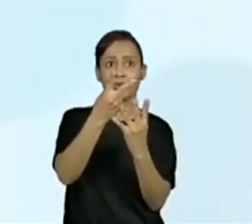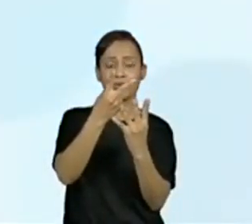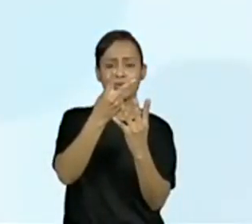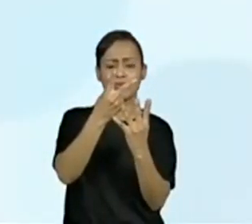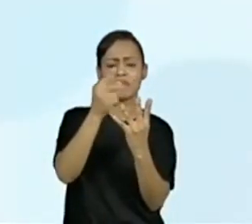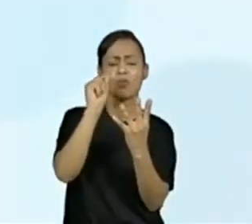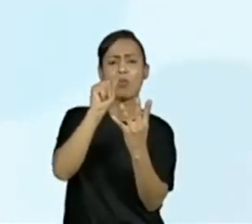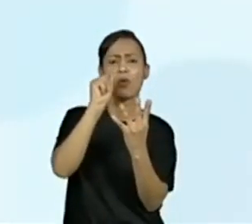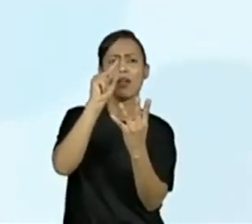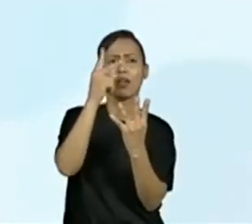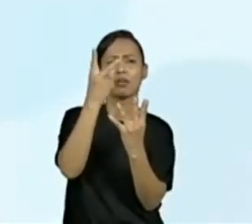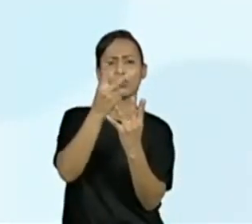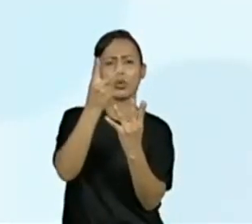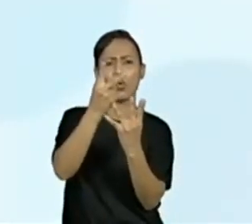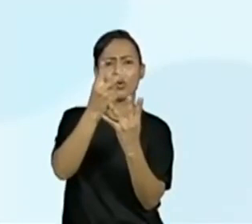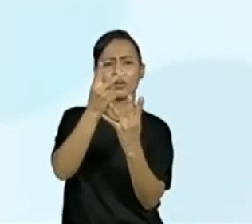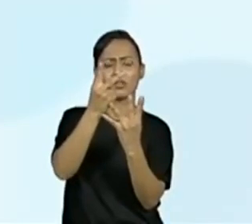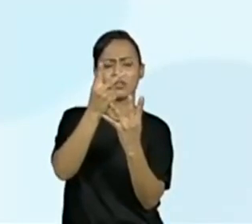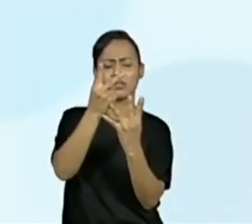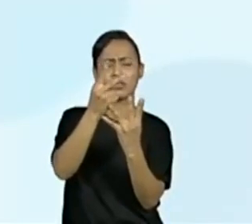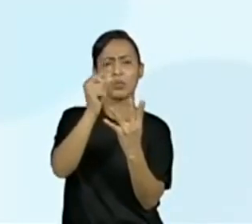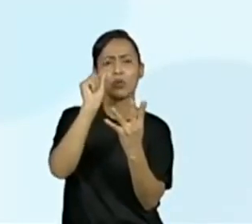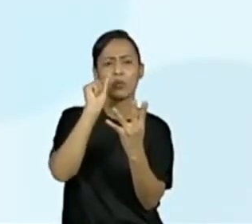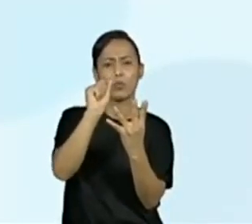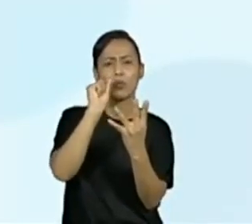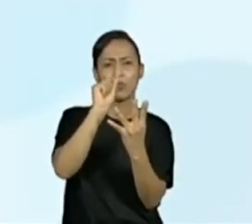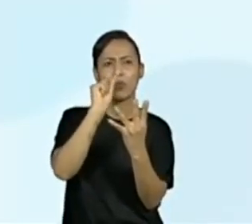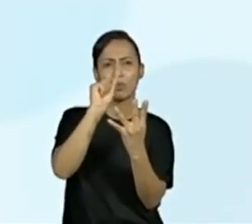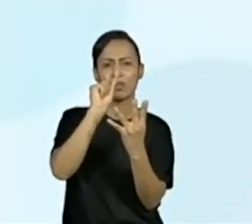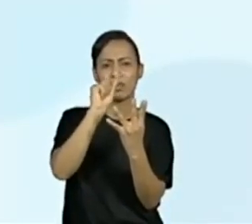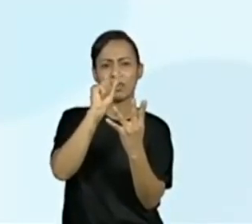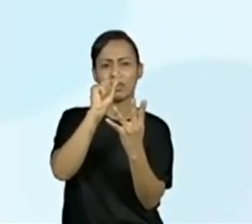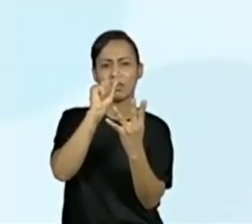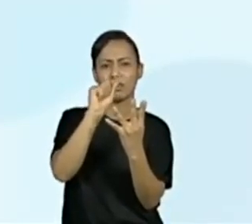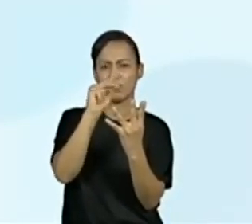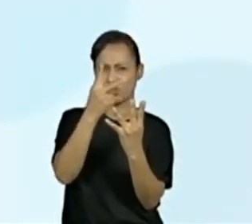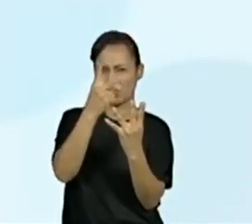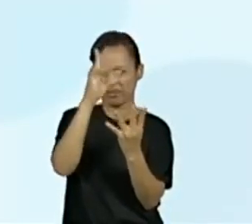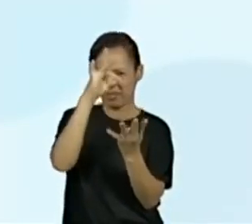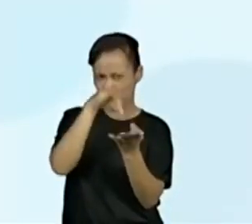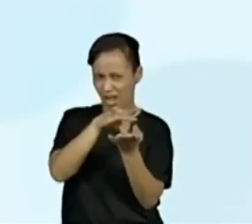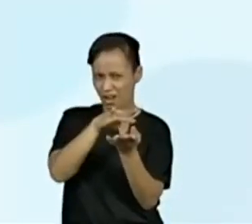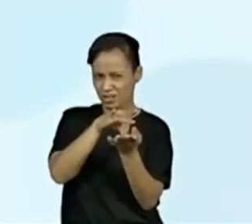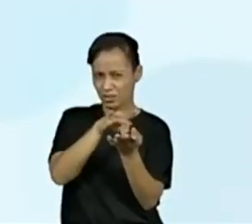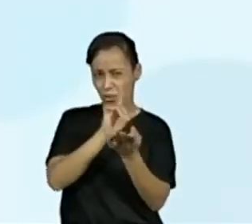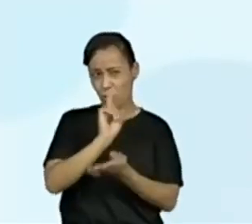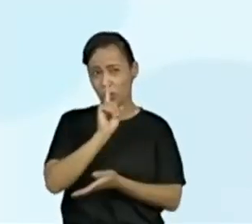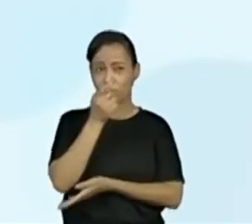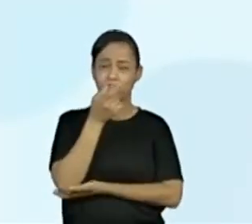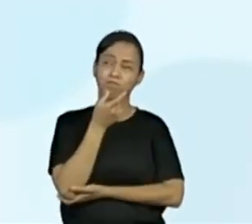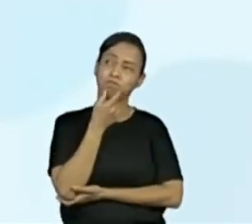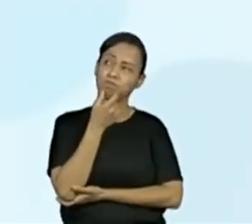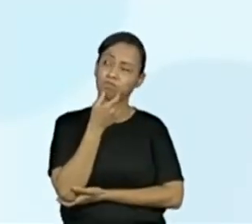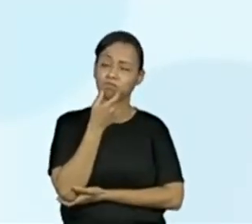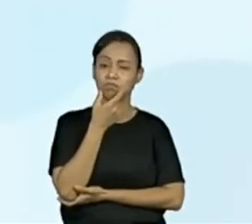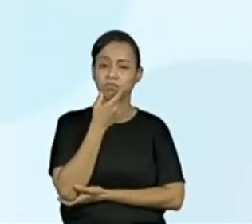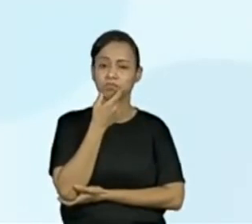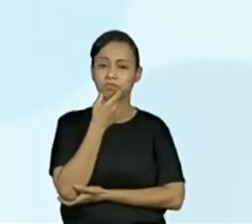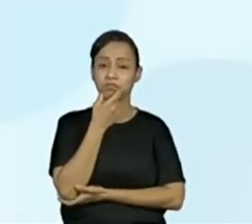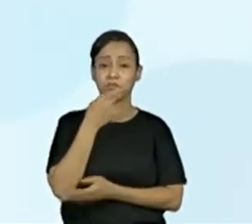lá. Será que esse 2, ele só vale 2? Só para a gente retomar aí alguns